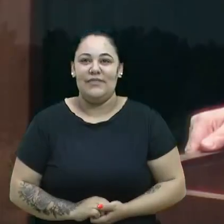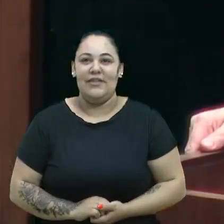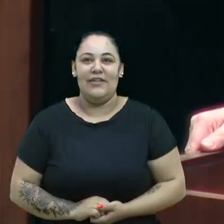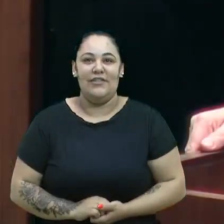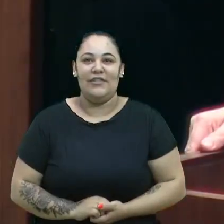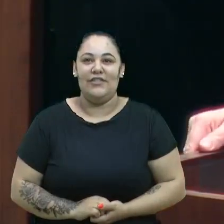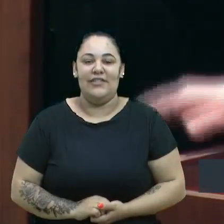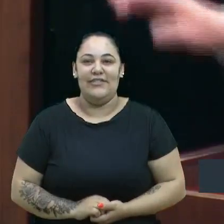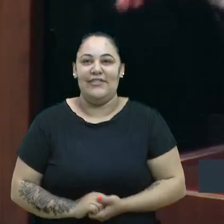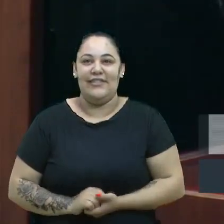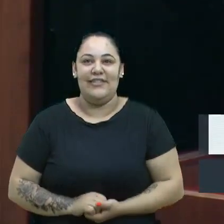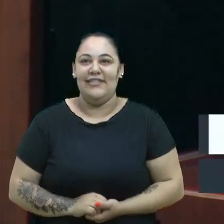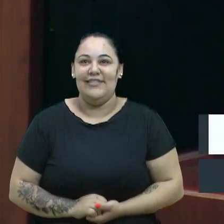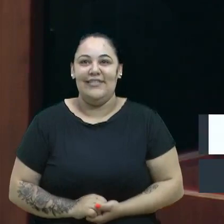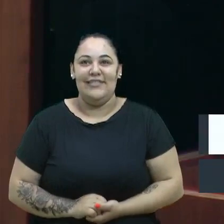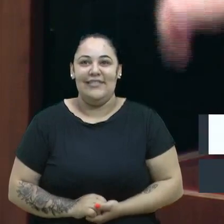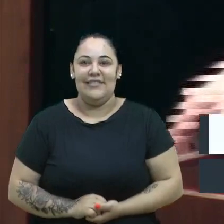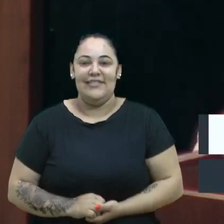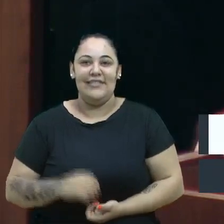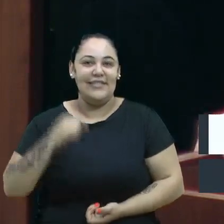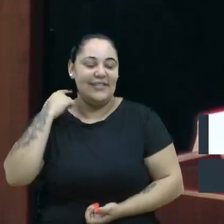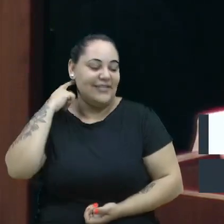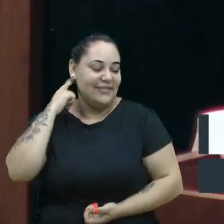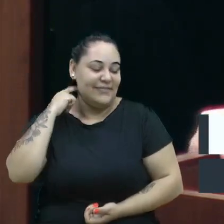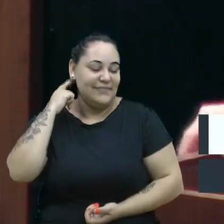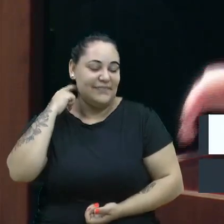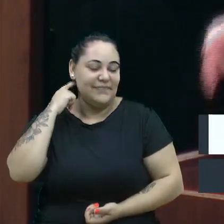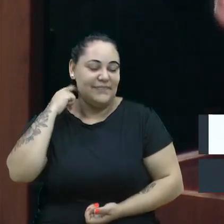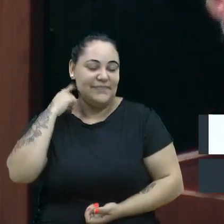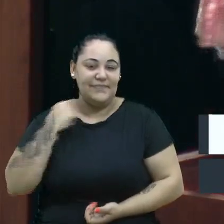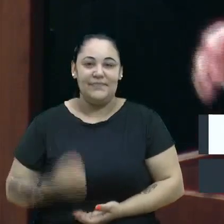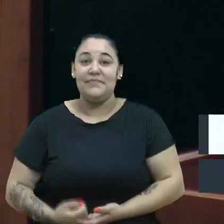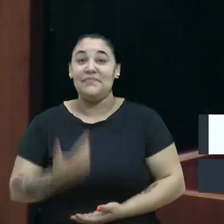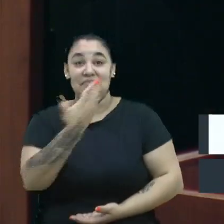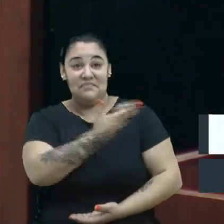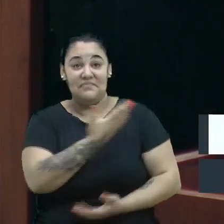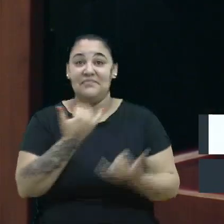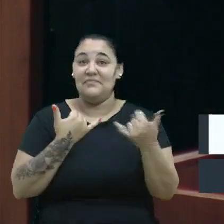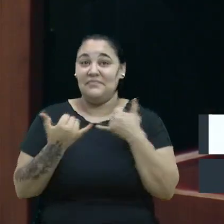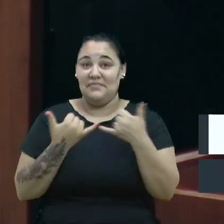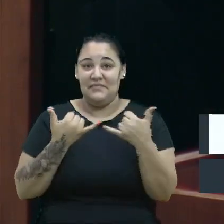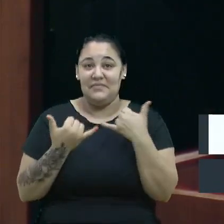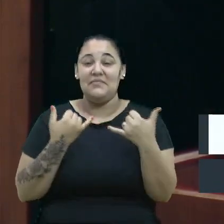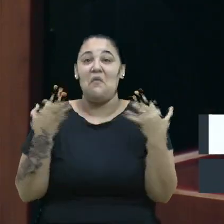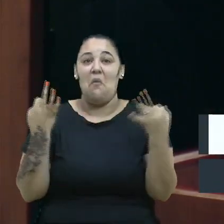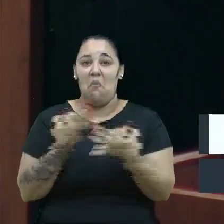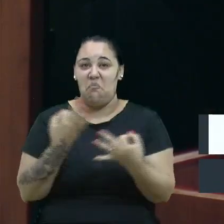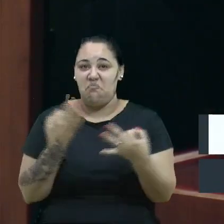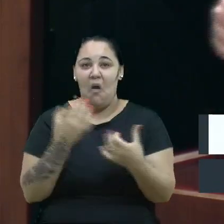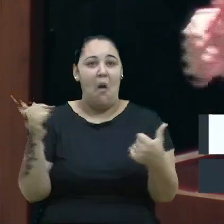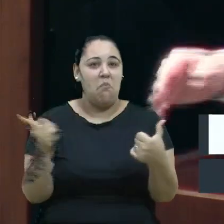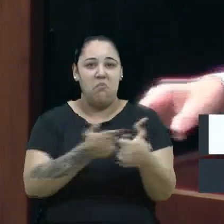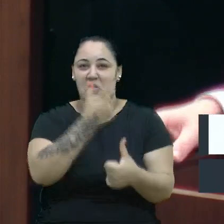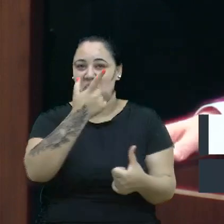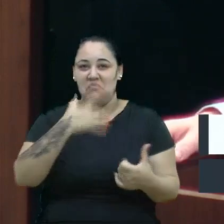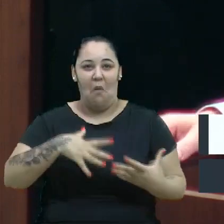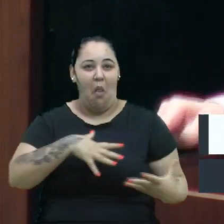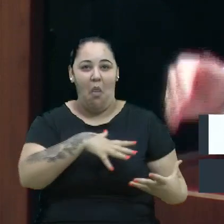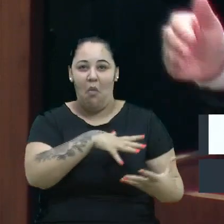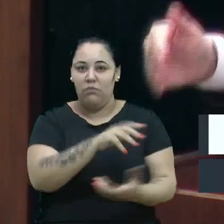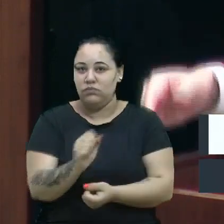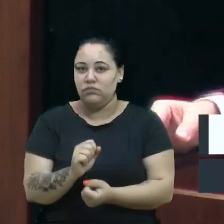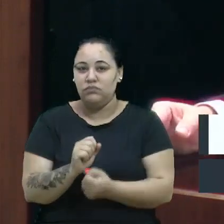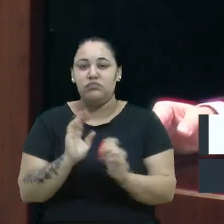Elas se espalham pelo Japão. Então, aí um exemplo, evidentemente, né, do primeiro mundo, né, que o Japão vem já há